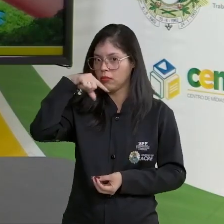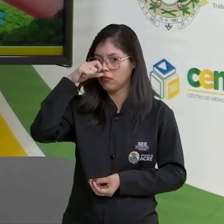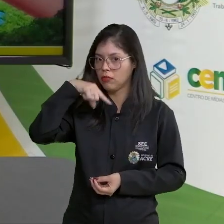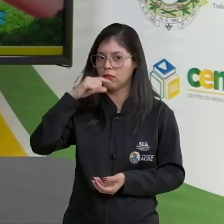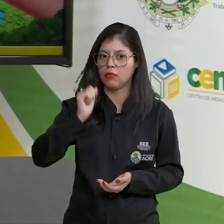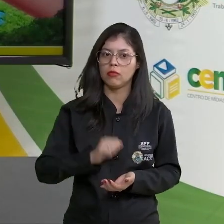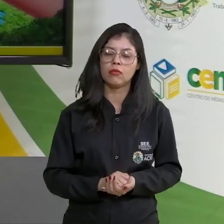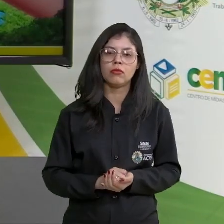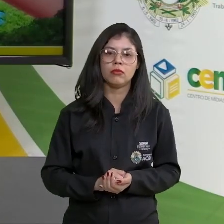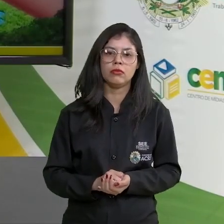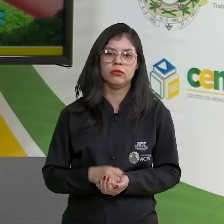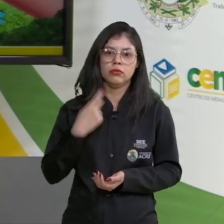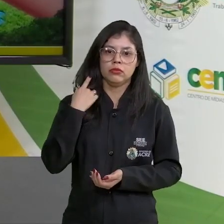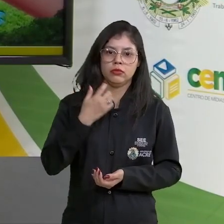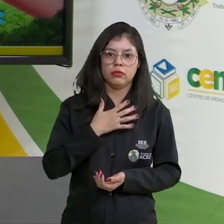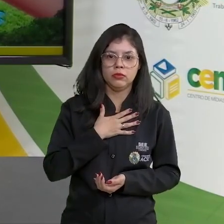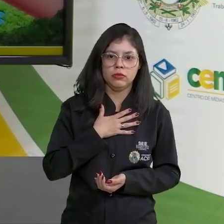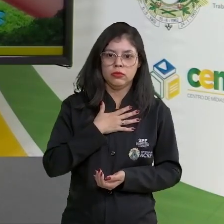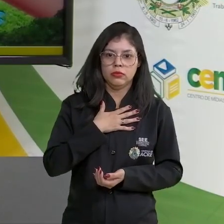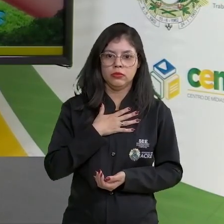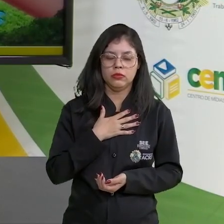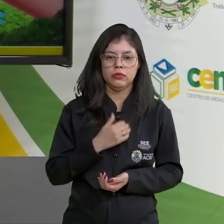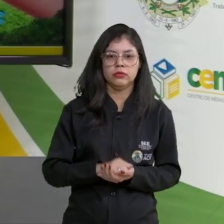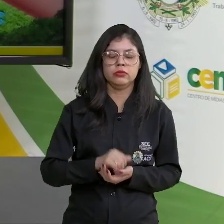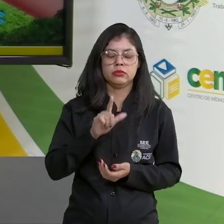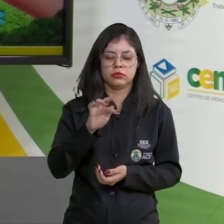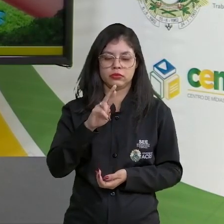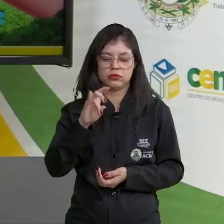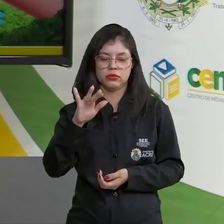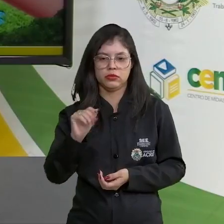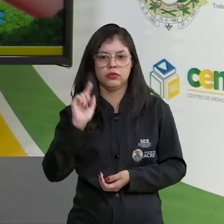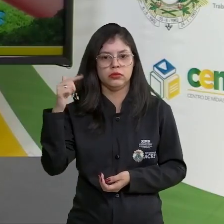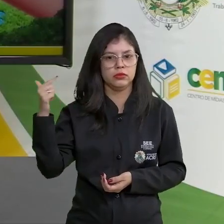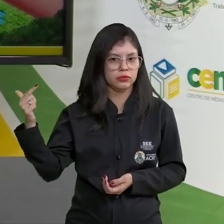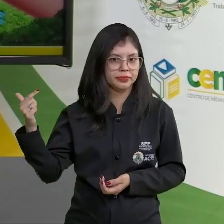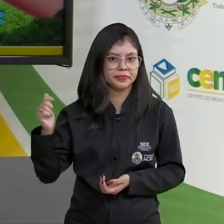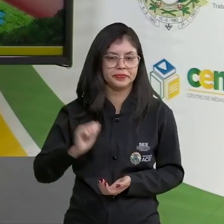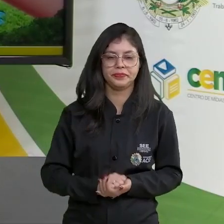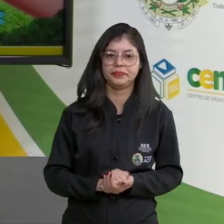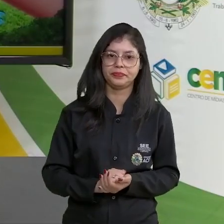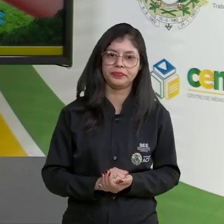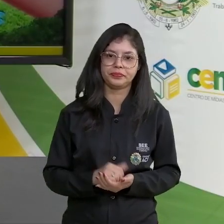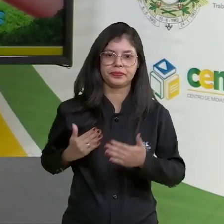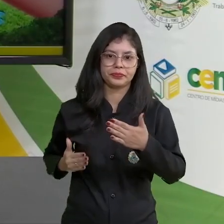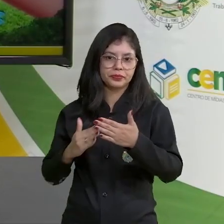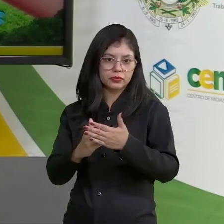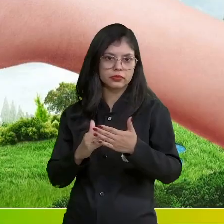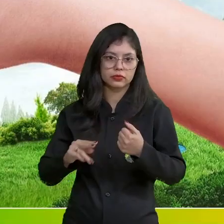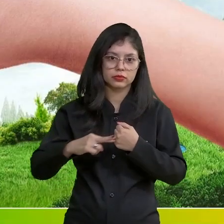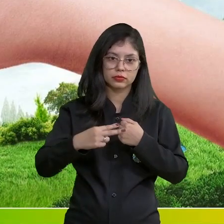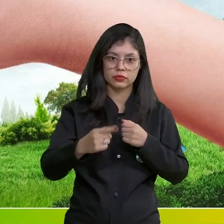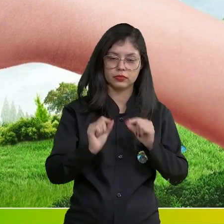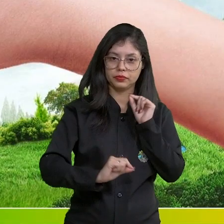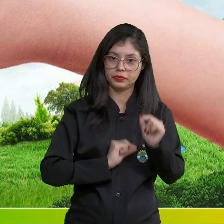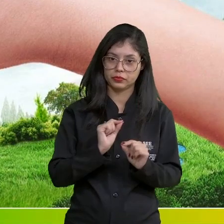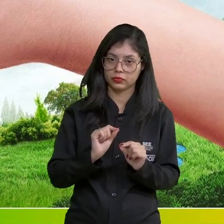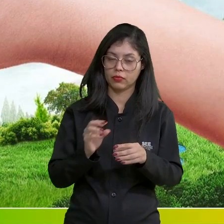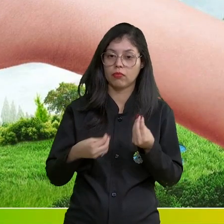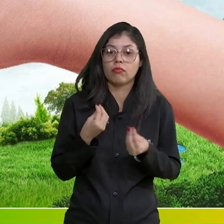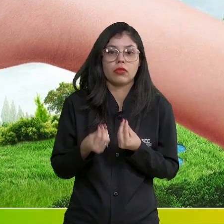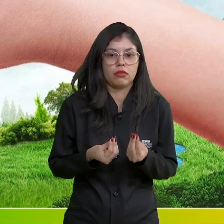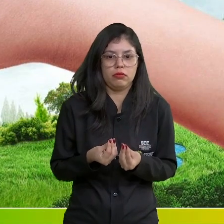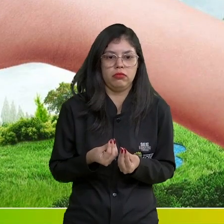sinusite, asma, alergias respiratórias, tá certo? E nos impactos sociais e econômicos, como é que